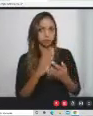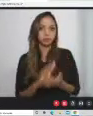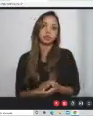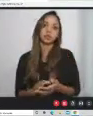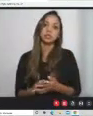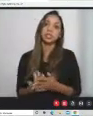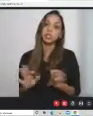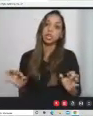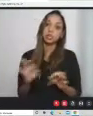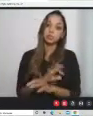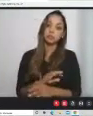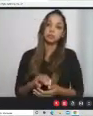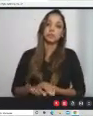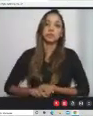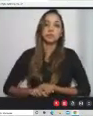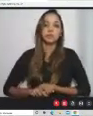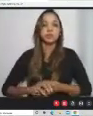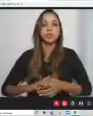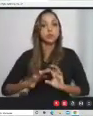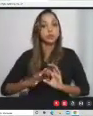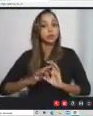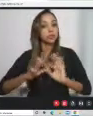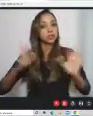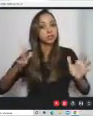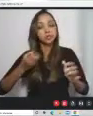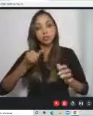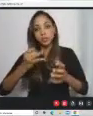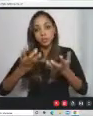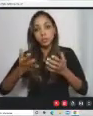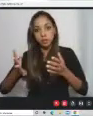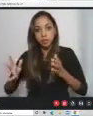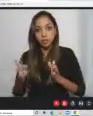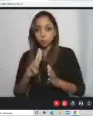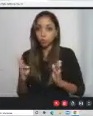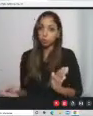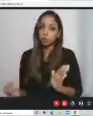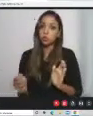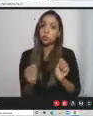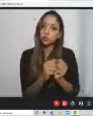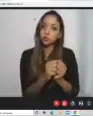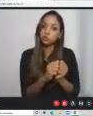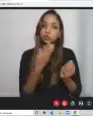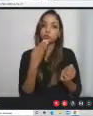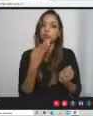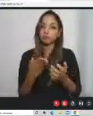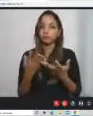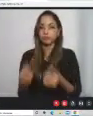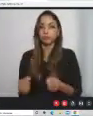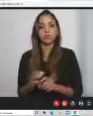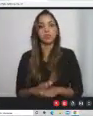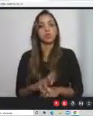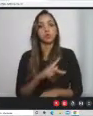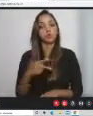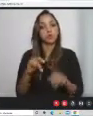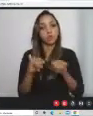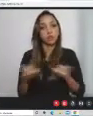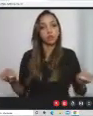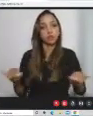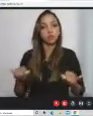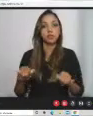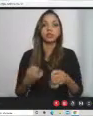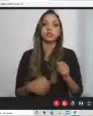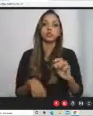mas deixou aberto a quem quiser subscrever a sua indicação. O presidente comunicou que não tem ordem do dia, não havendo mais nenhum vereador a ocupar